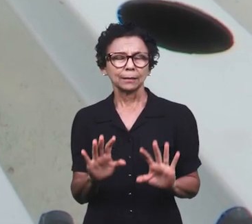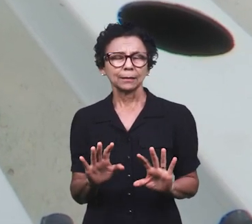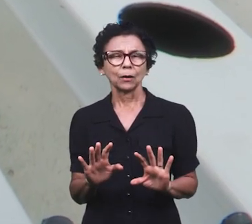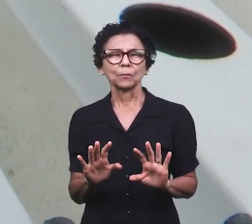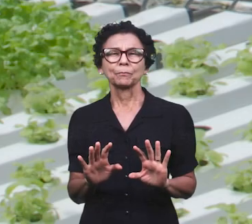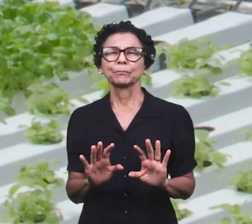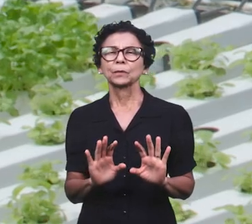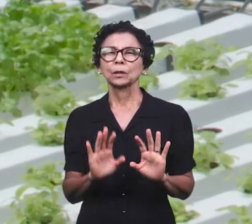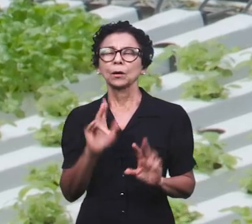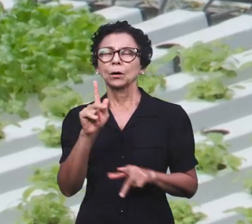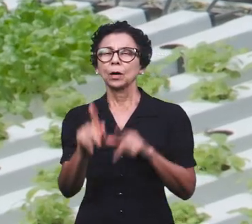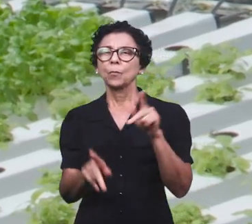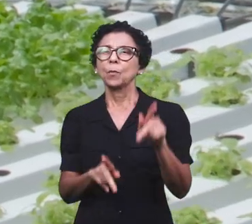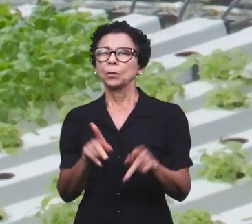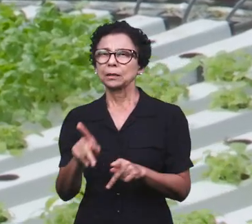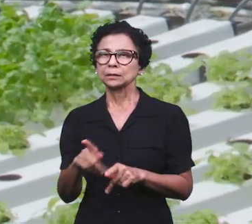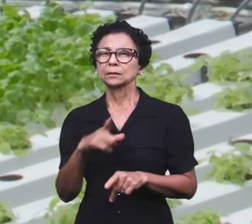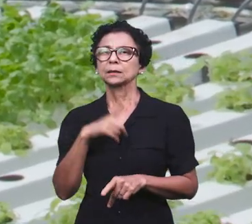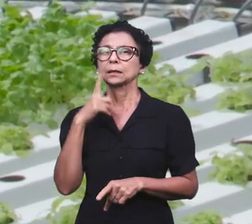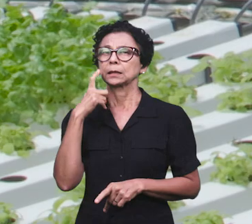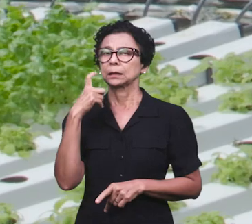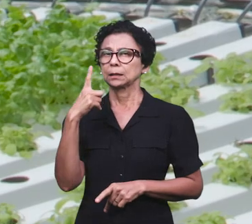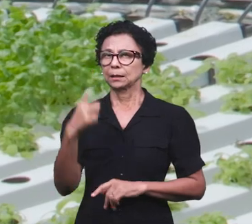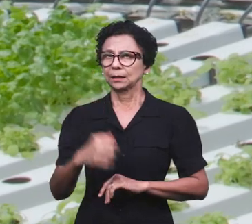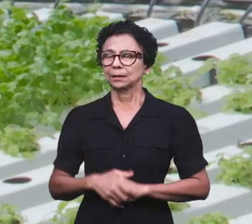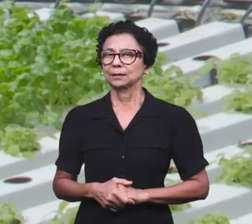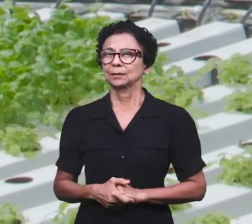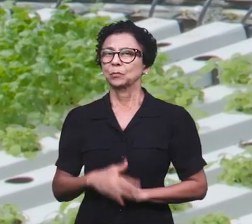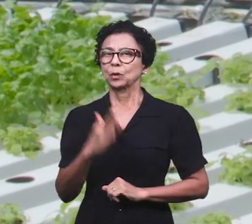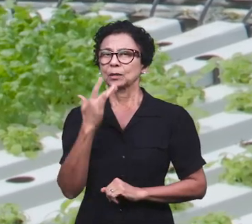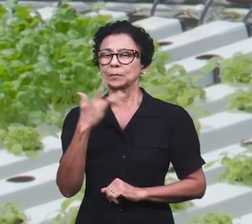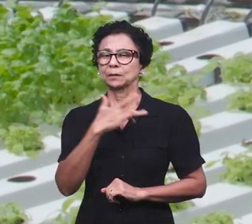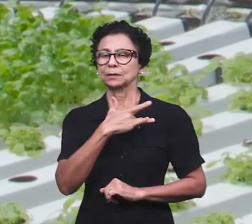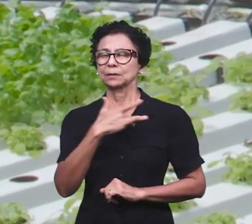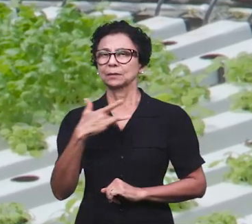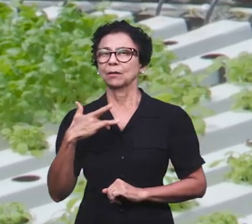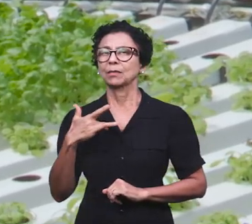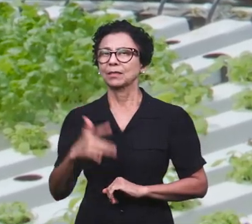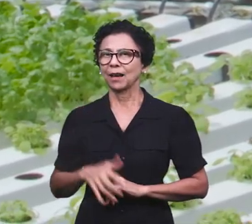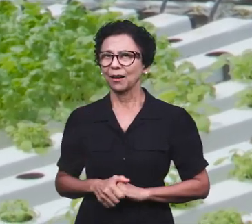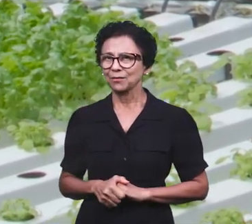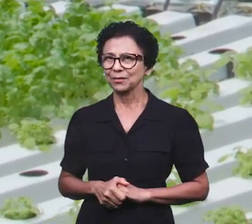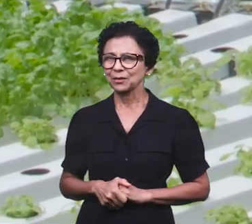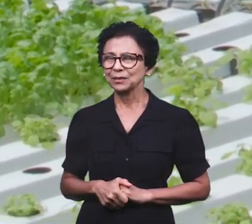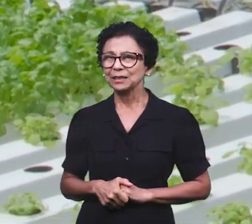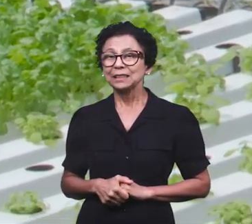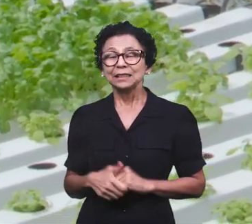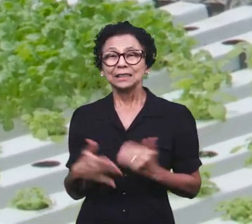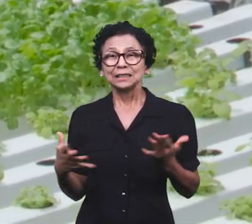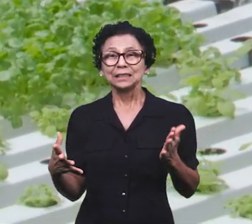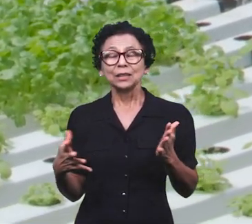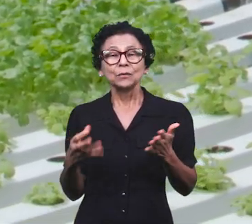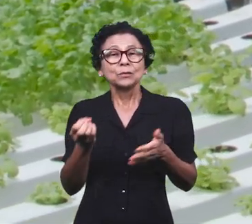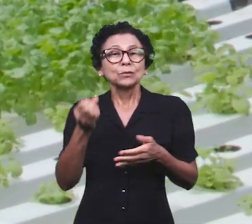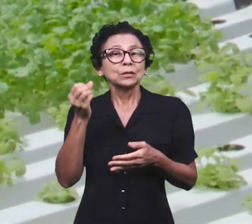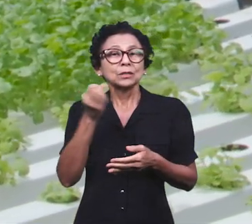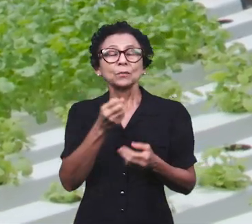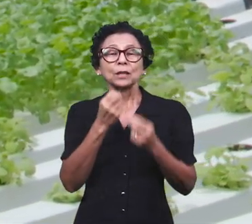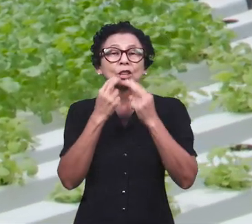por produtos orgânicos e frescos, esse novo modelo de produção agrícola oferta ao consumidor um